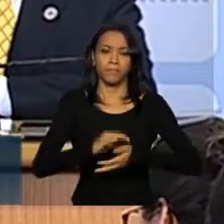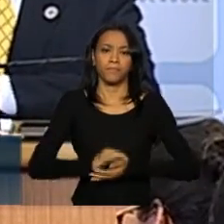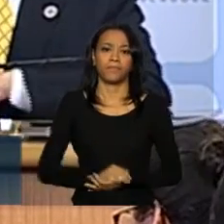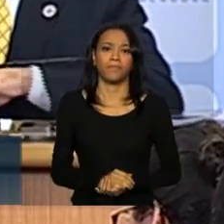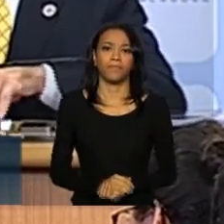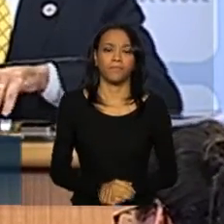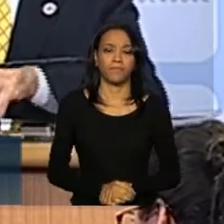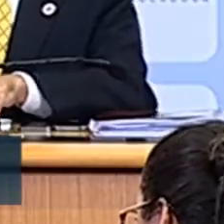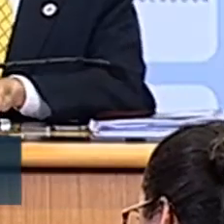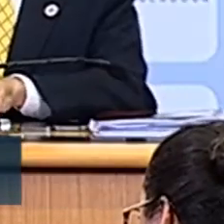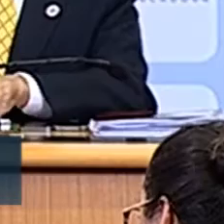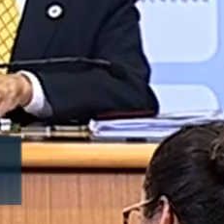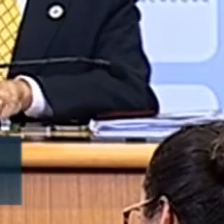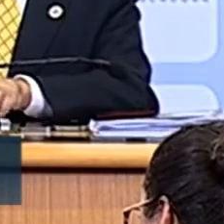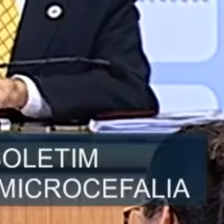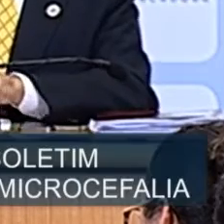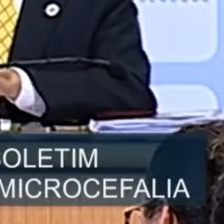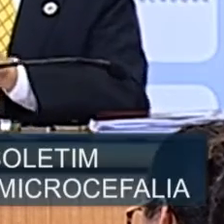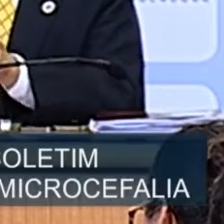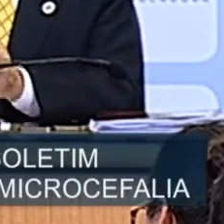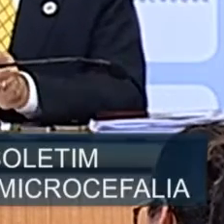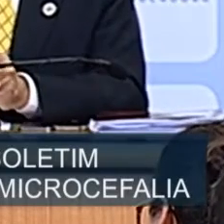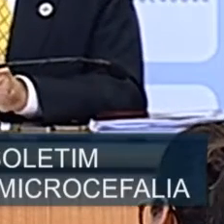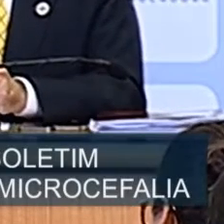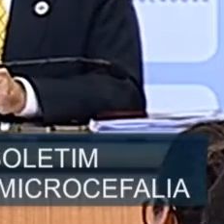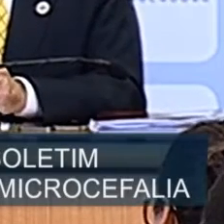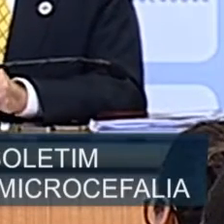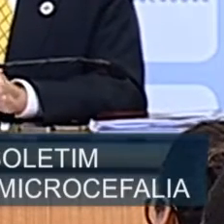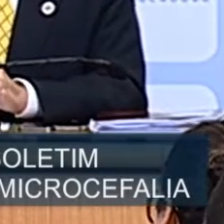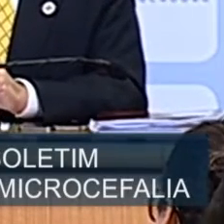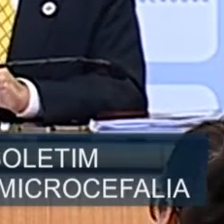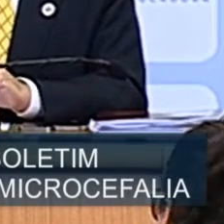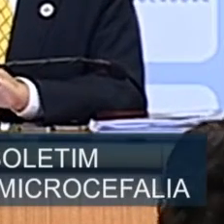Olá. Oi, Gabriel do G1.